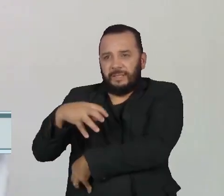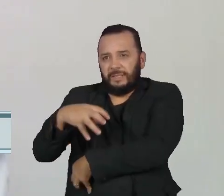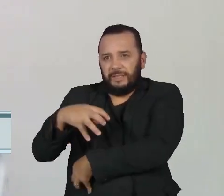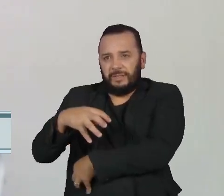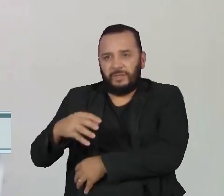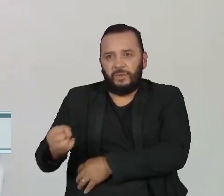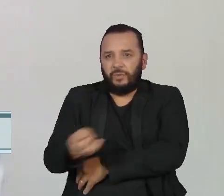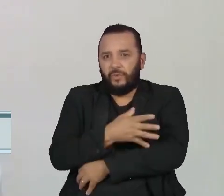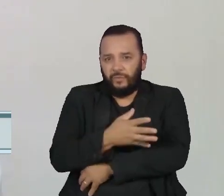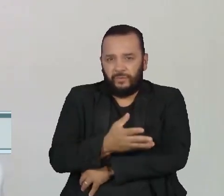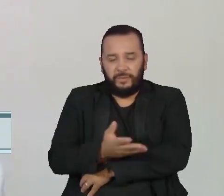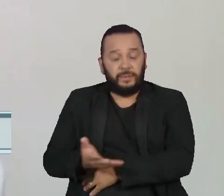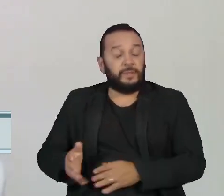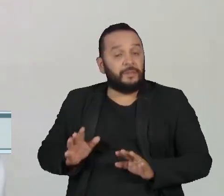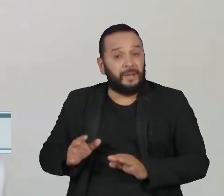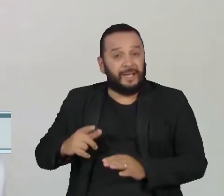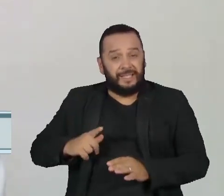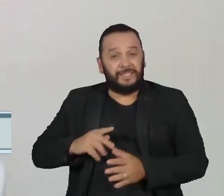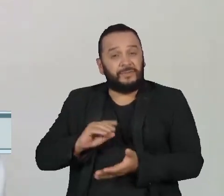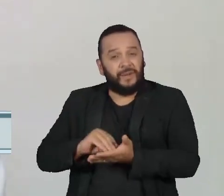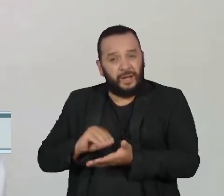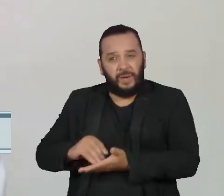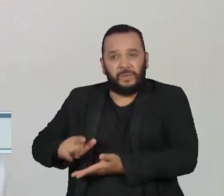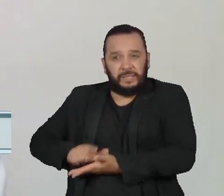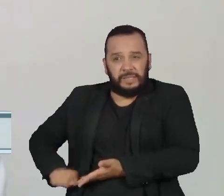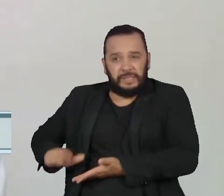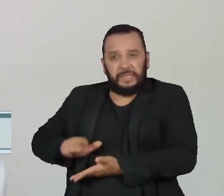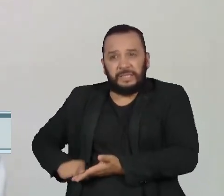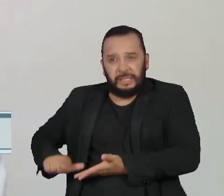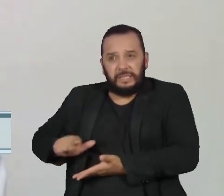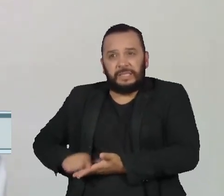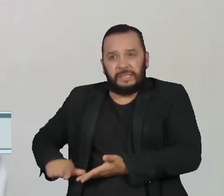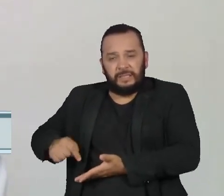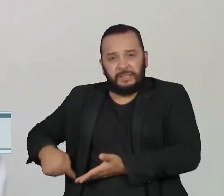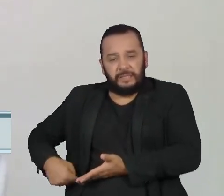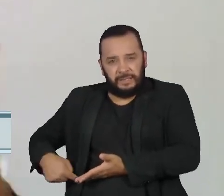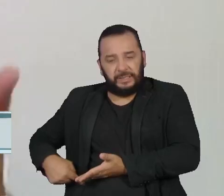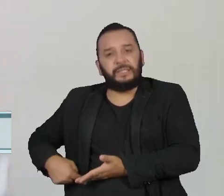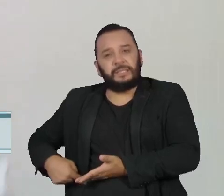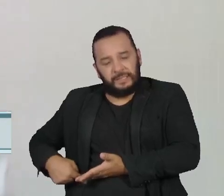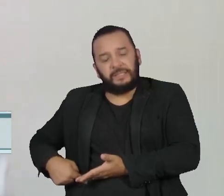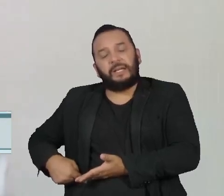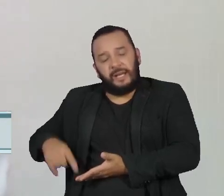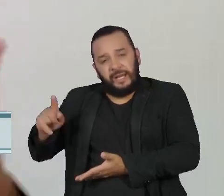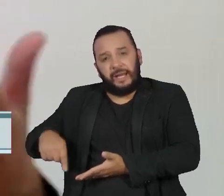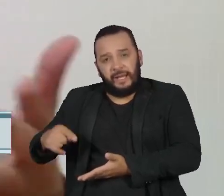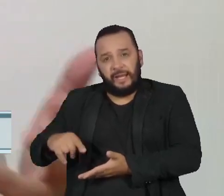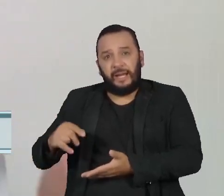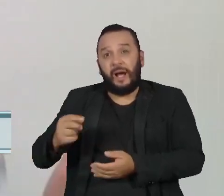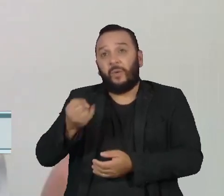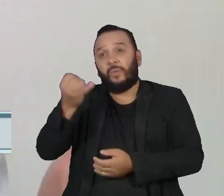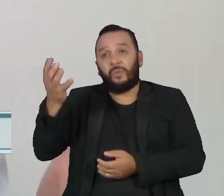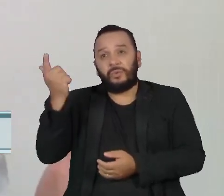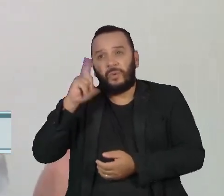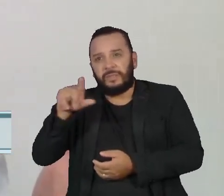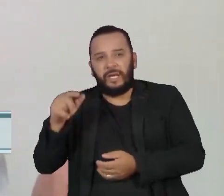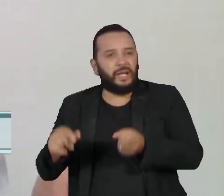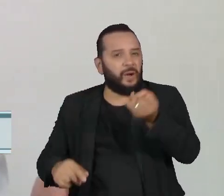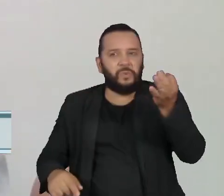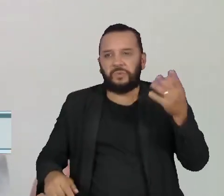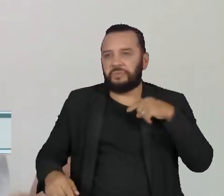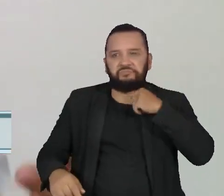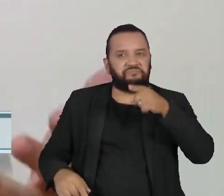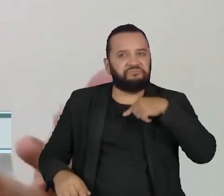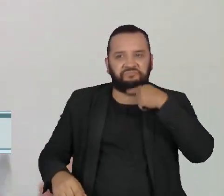uma desigualdade no acesso à diálise. Essa desigualdade ela é uma desigualdade geográfica. Tem regiões em que